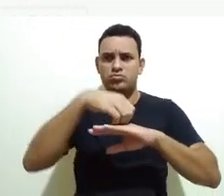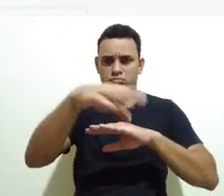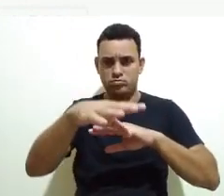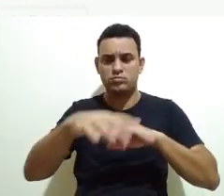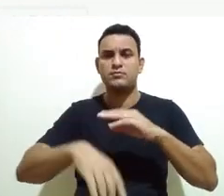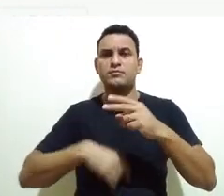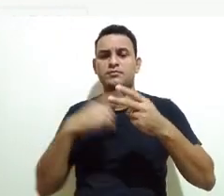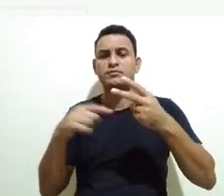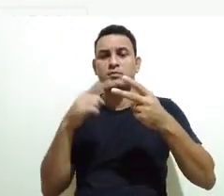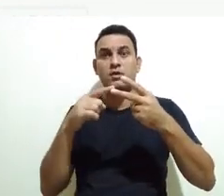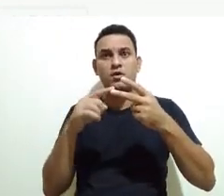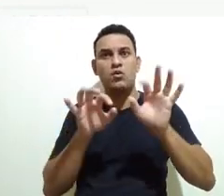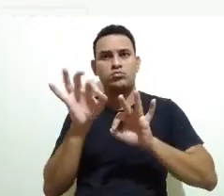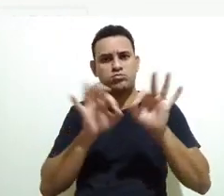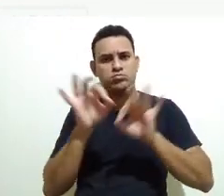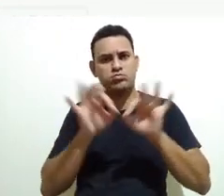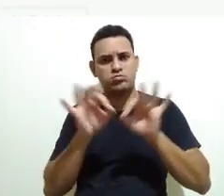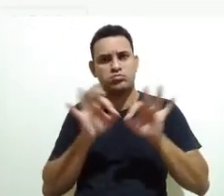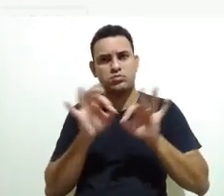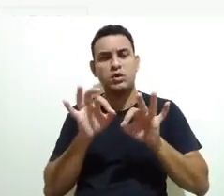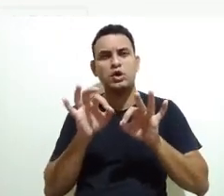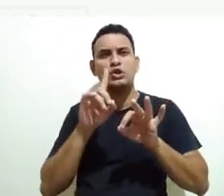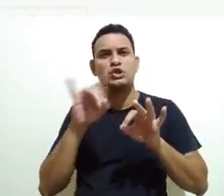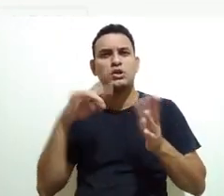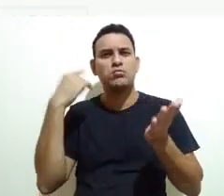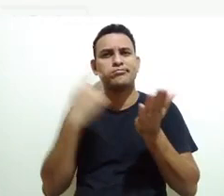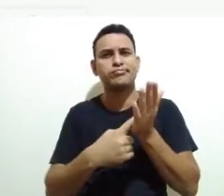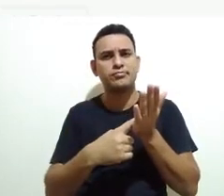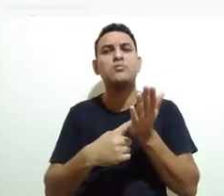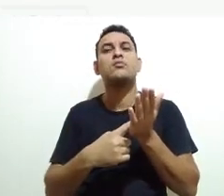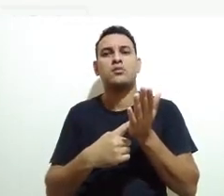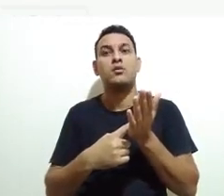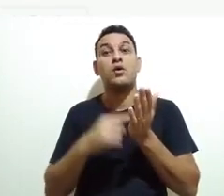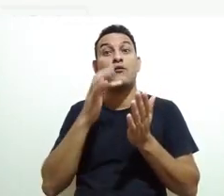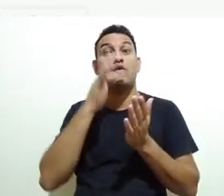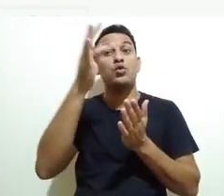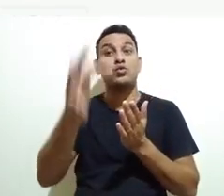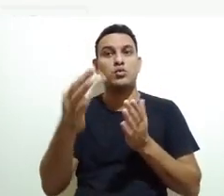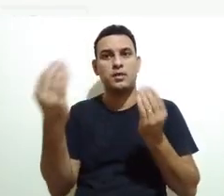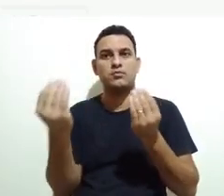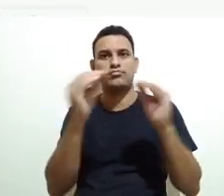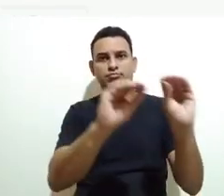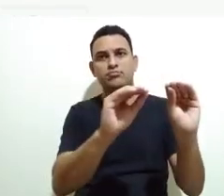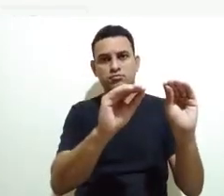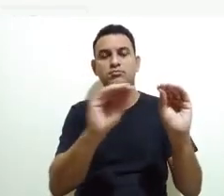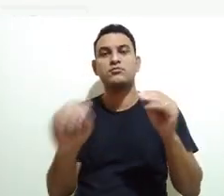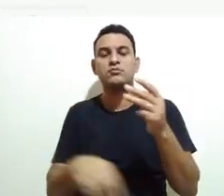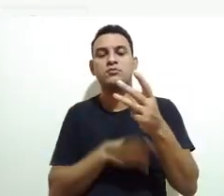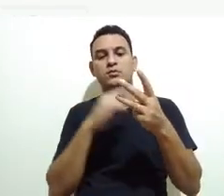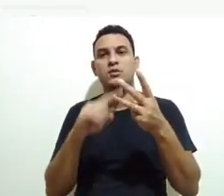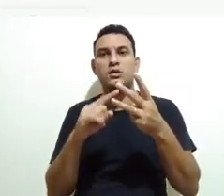postagem imediata da atividade em questão. Programar, caso queira determinar uma data e